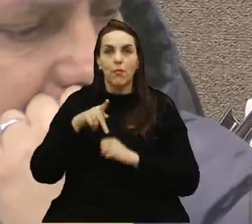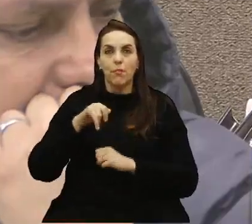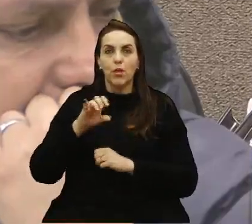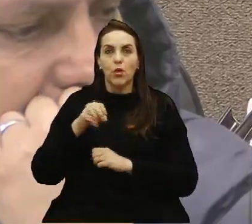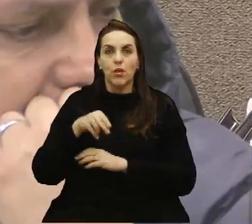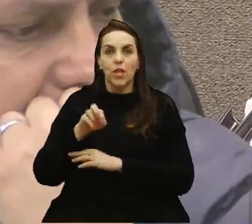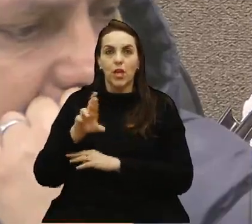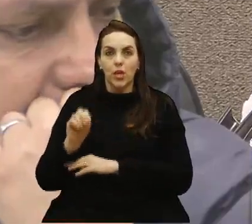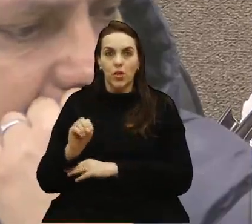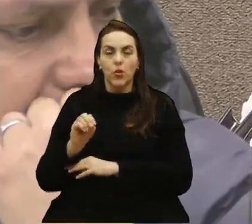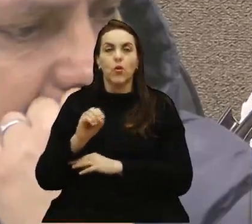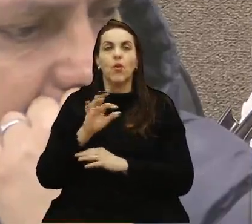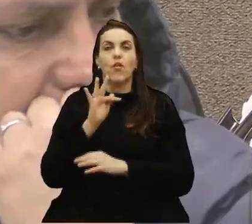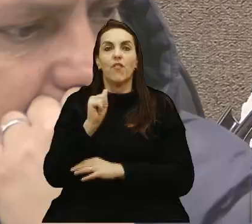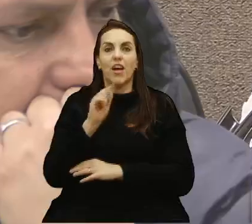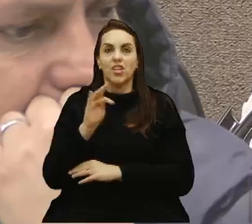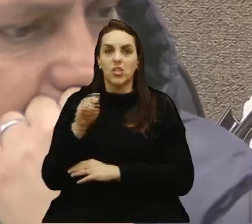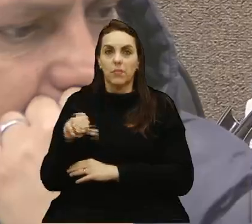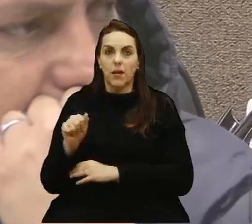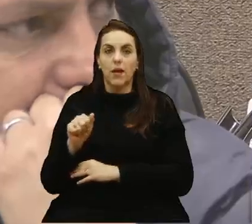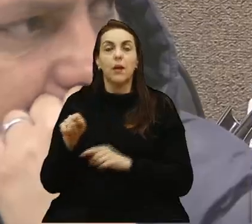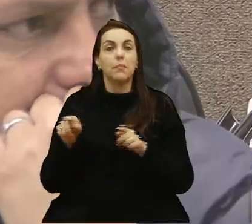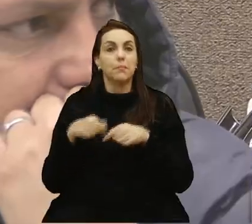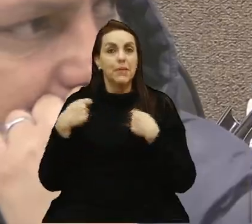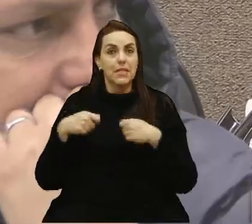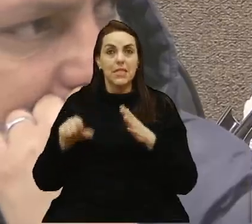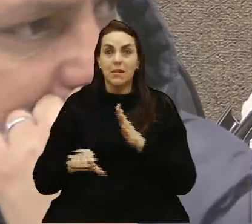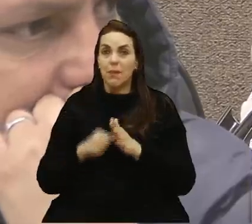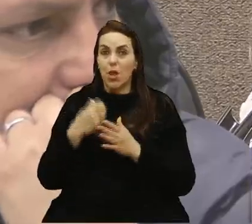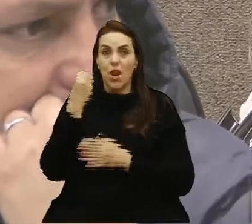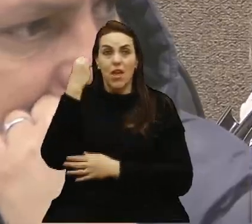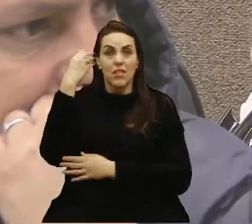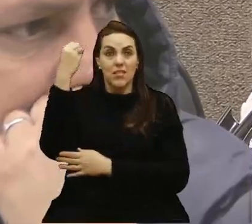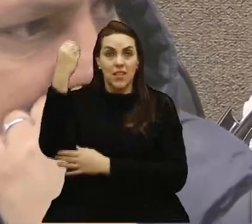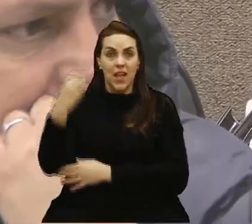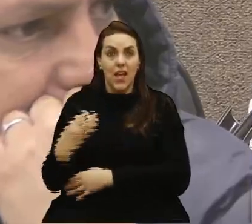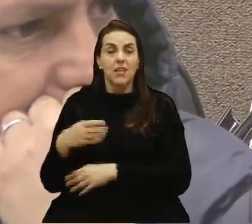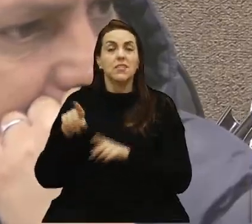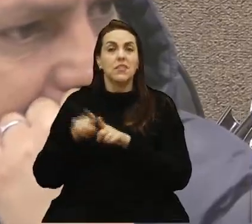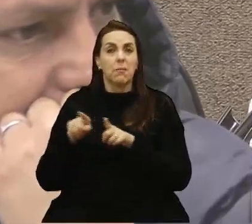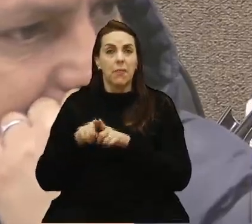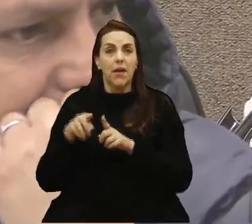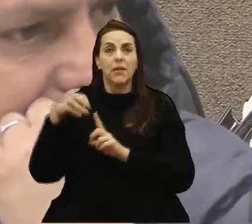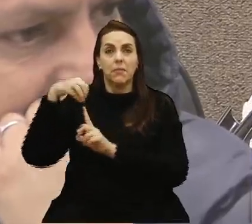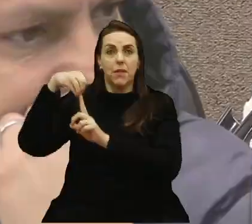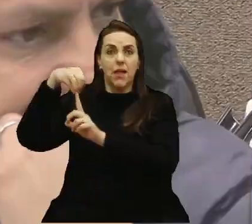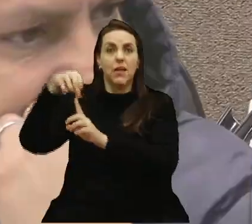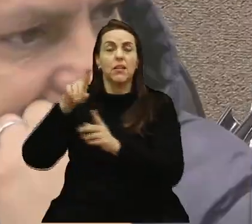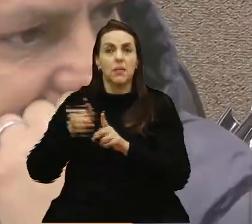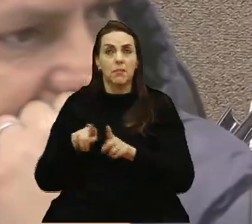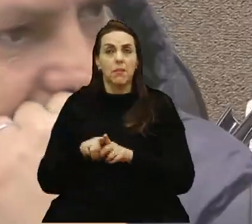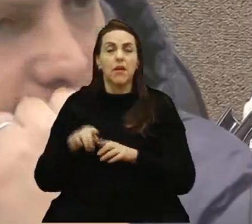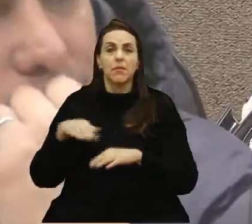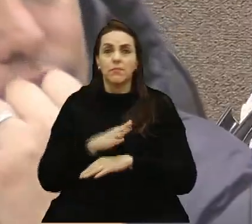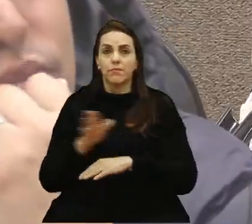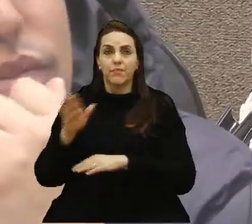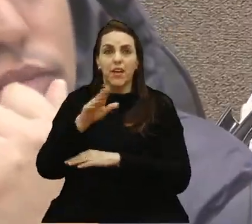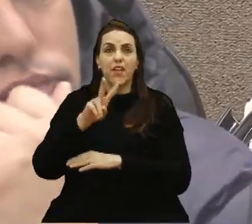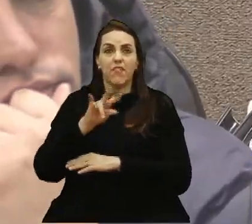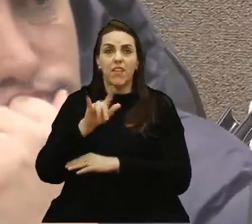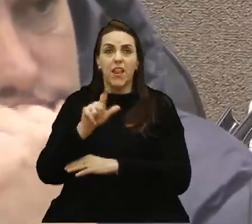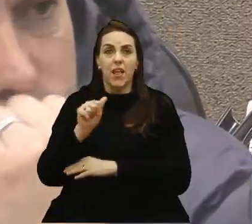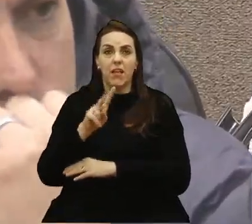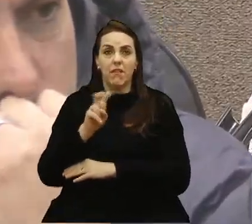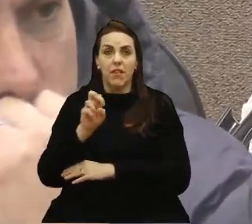Fátima Amadeu Rossi, que precisa de uma melhoria na sinalização. Já trouxemos diversas vezes a subida do Vila Verde e